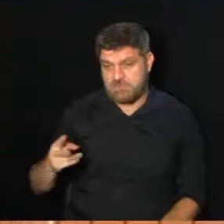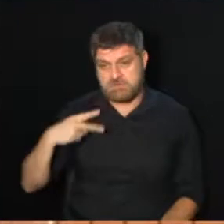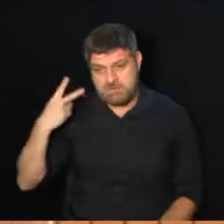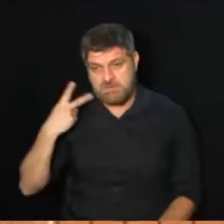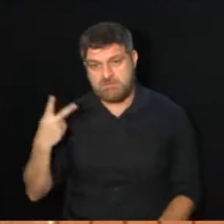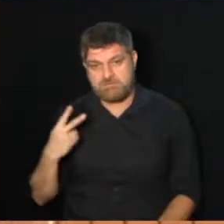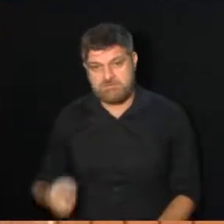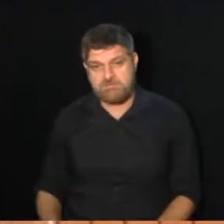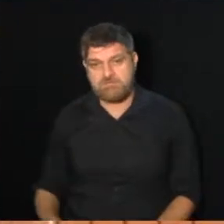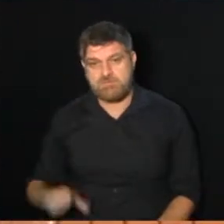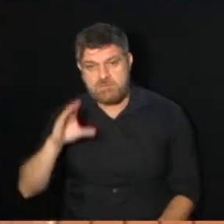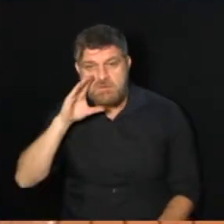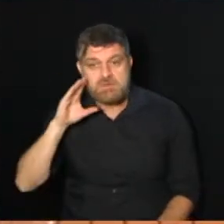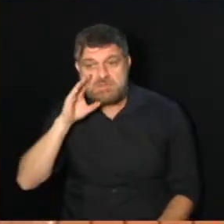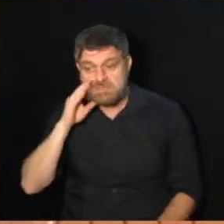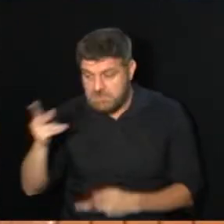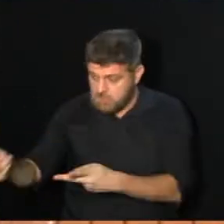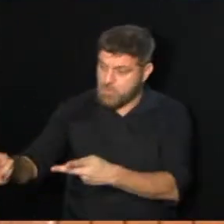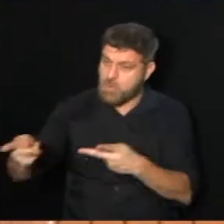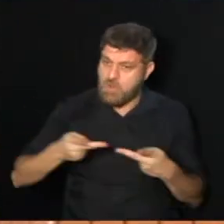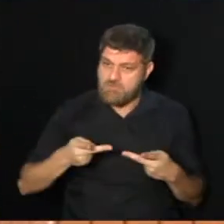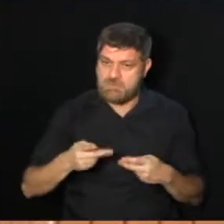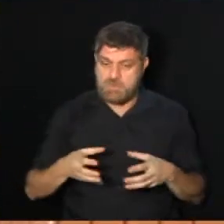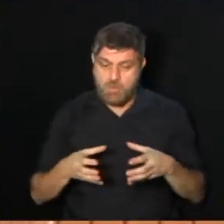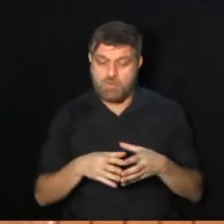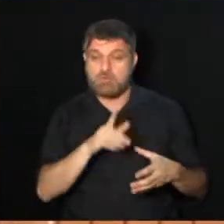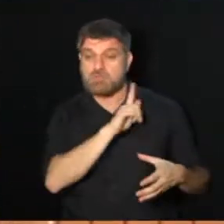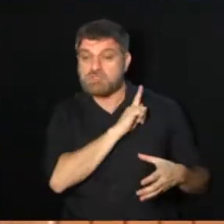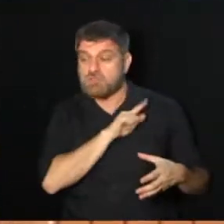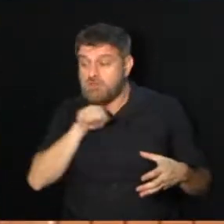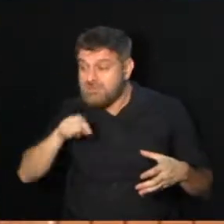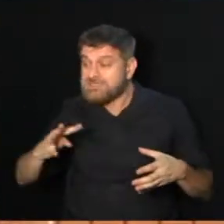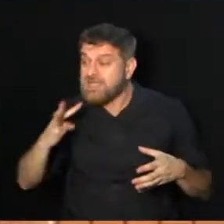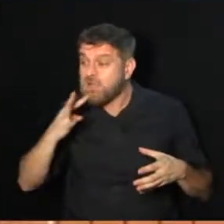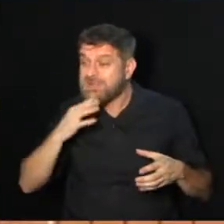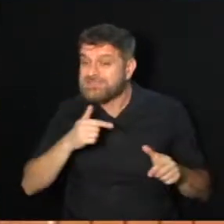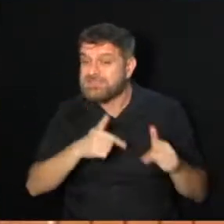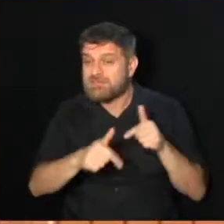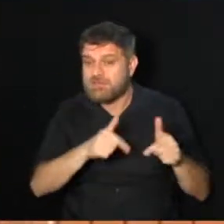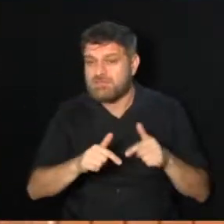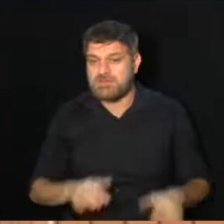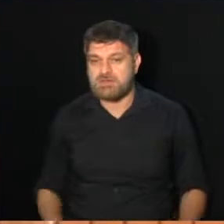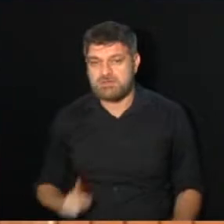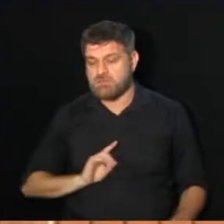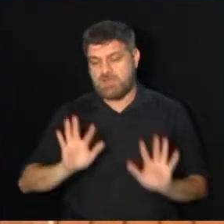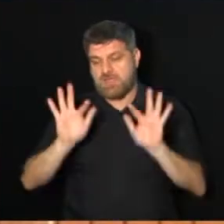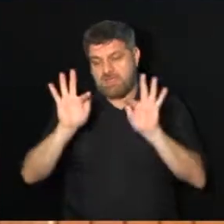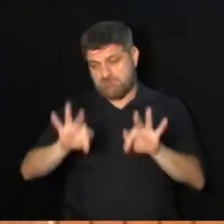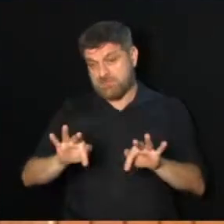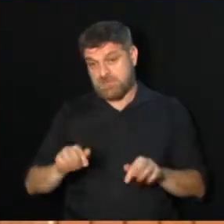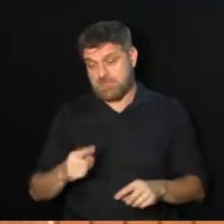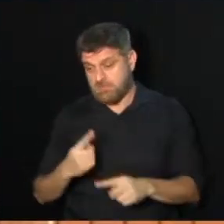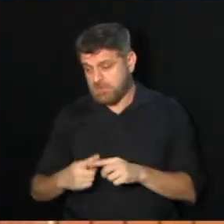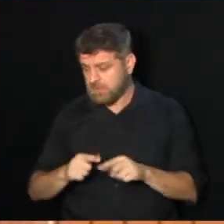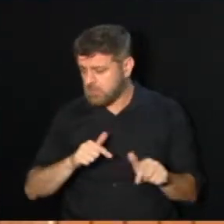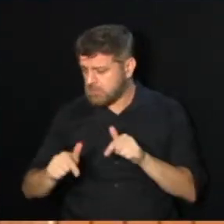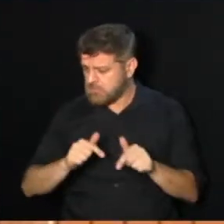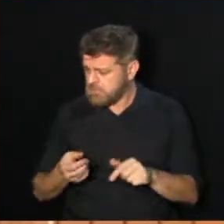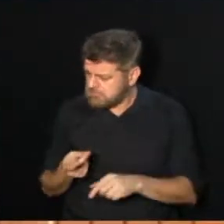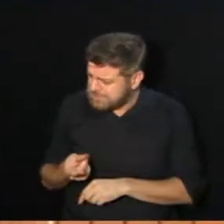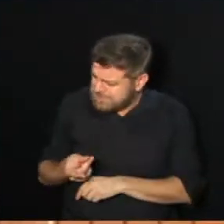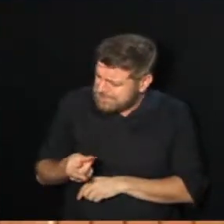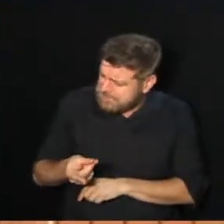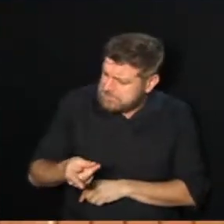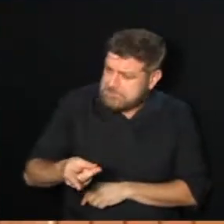possível, para o senhor conhecer o trabalho. Eu queria dizer também, para finalizar não, porque nunca tem fim, né? Esse trabalho ele é infinito.